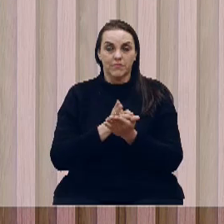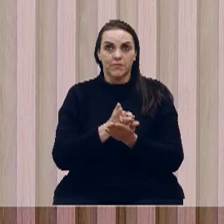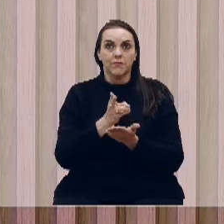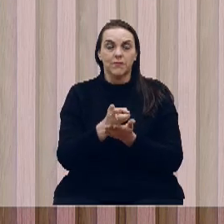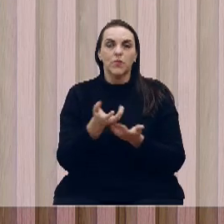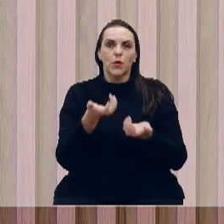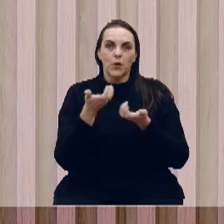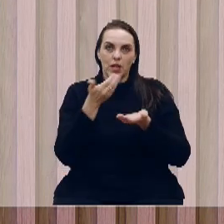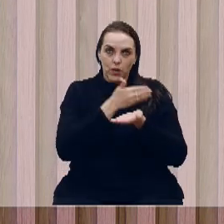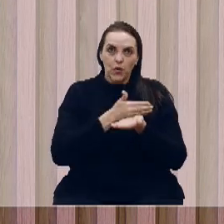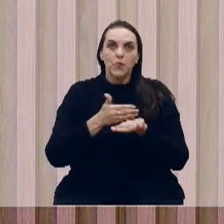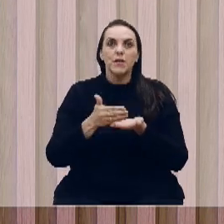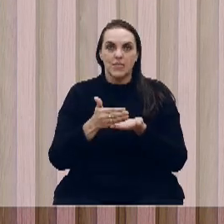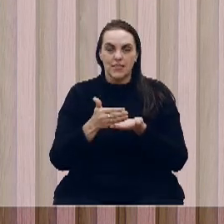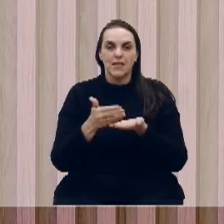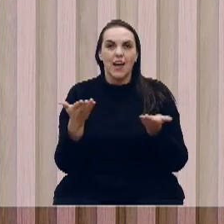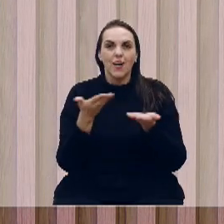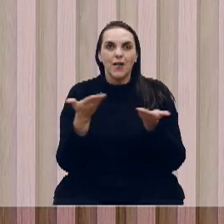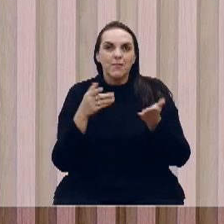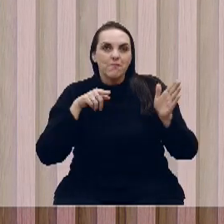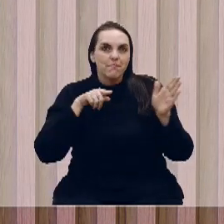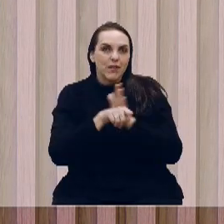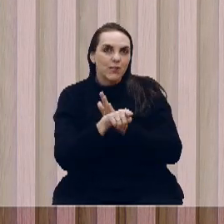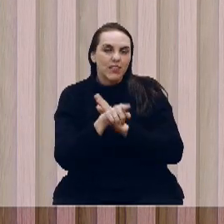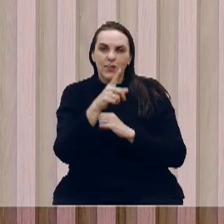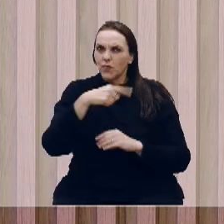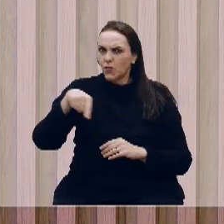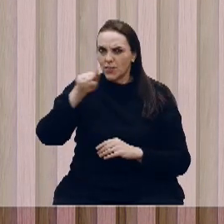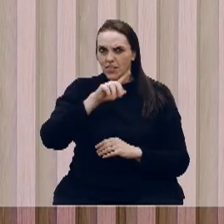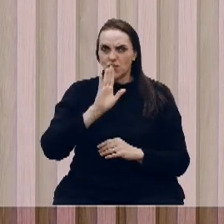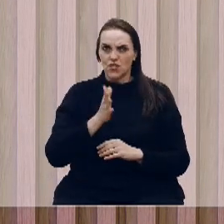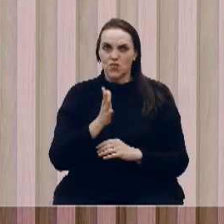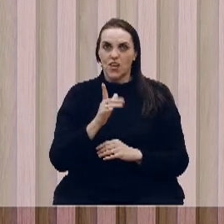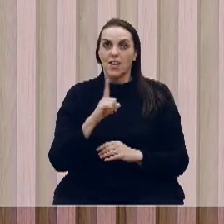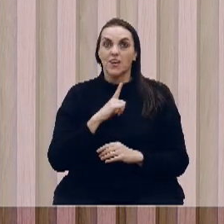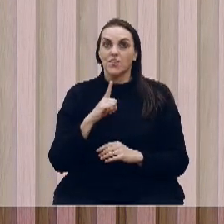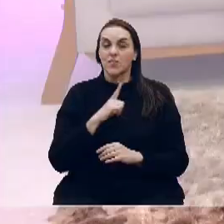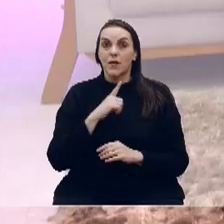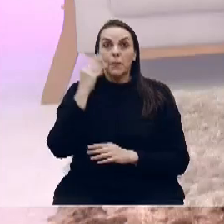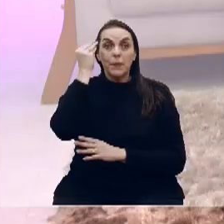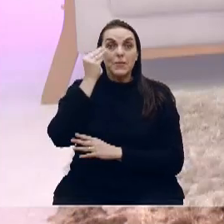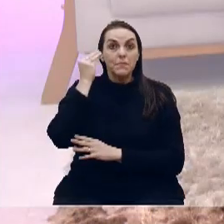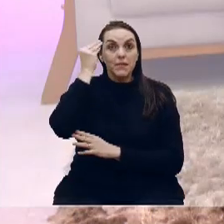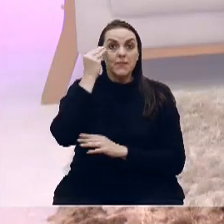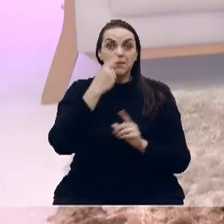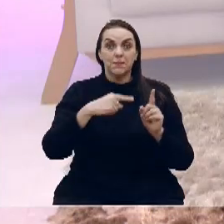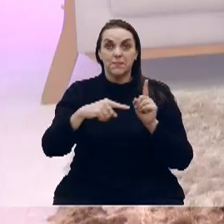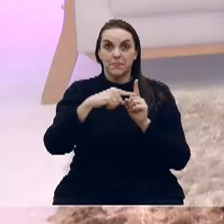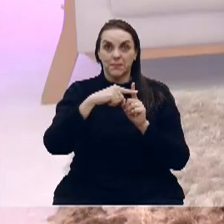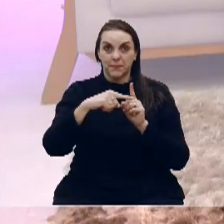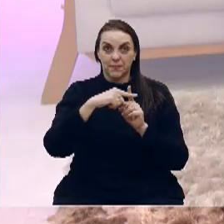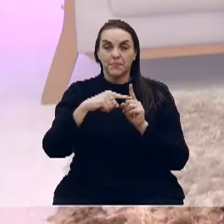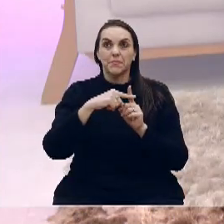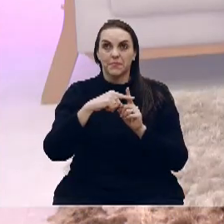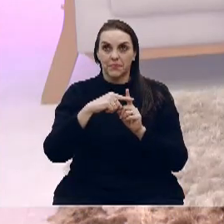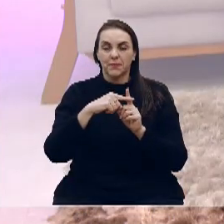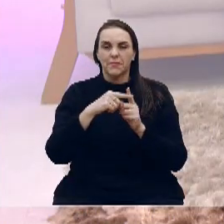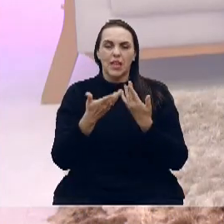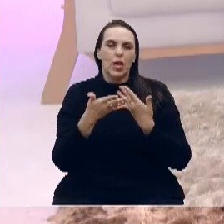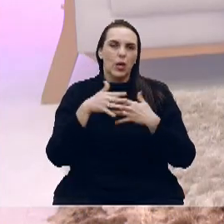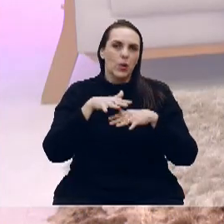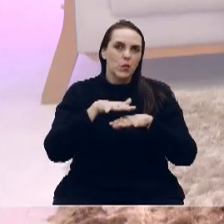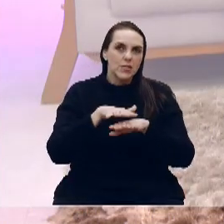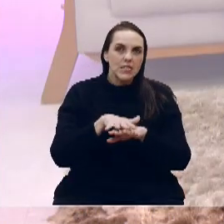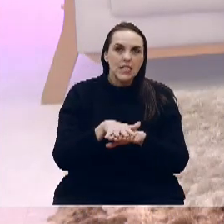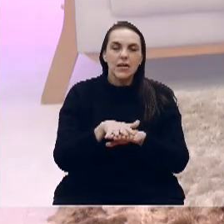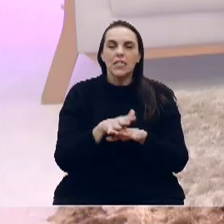esse bloco perguntando para vocês se vocês já tiveram alguma experiência positiva relacionada à inclusão,